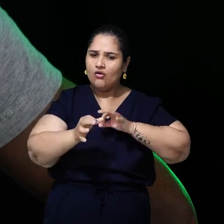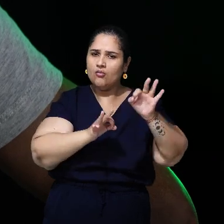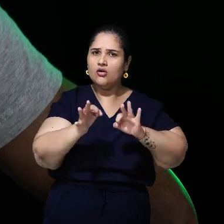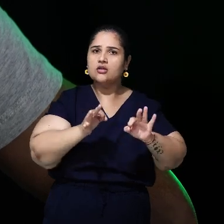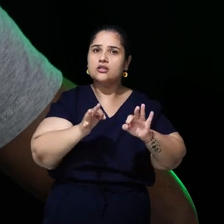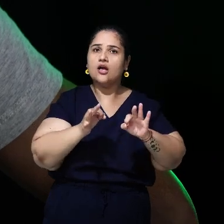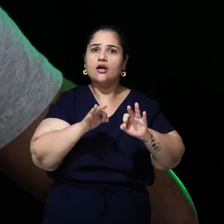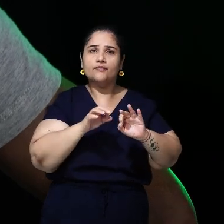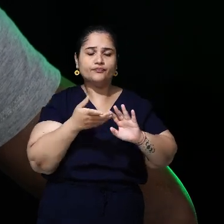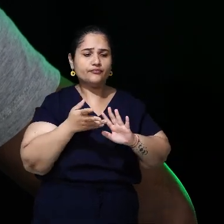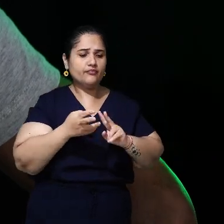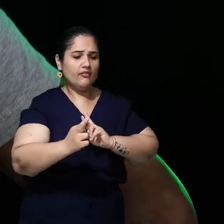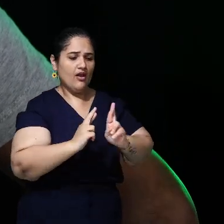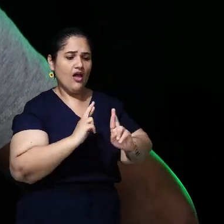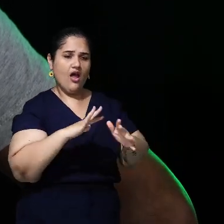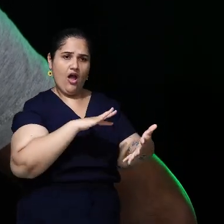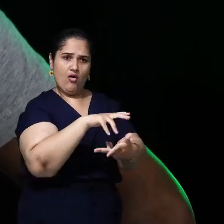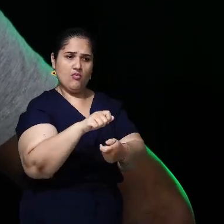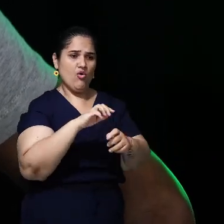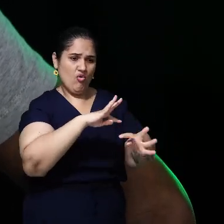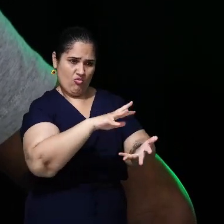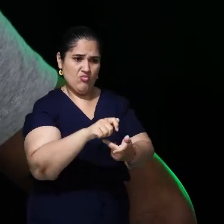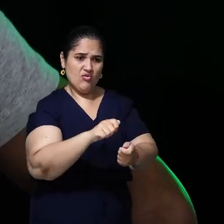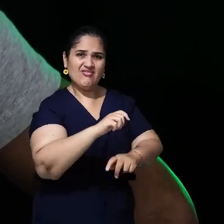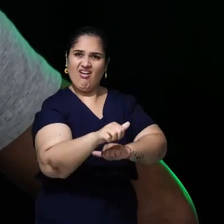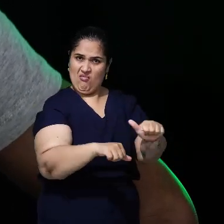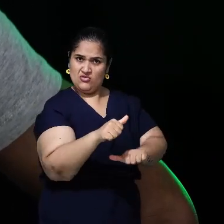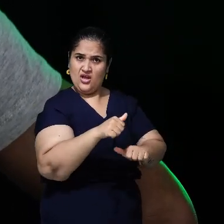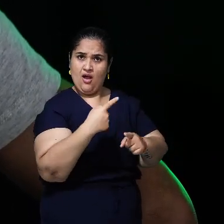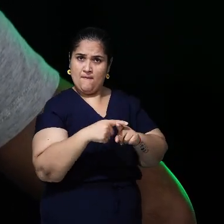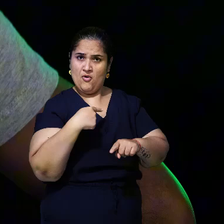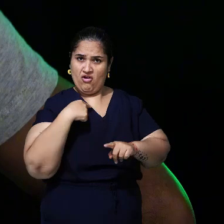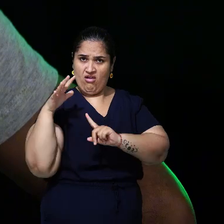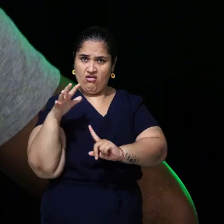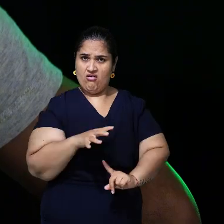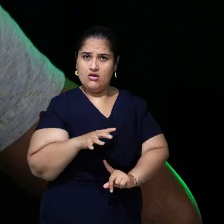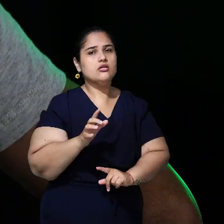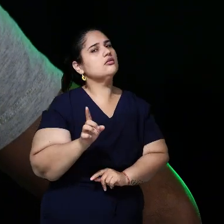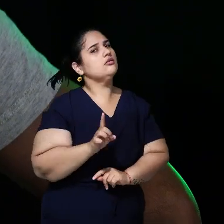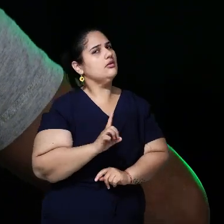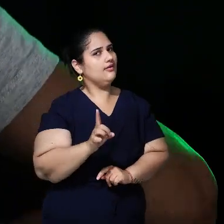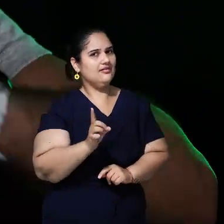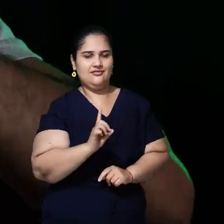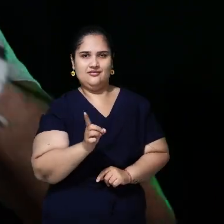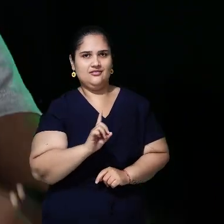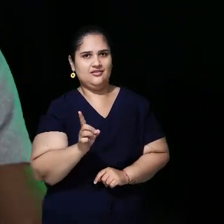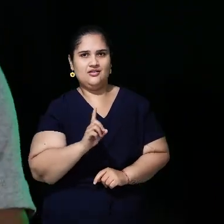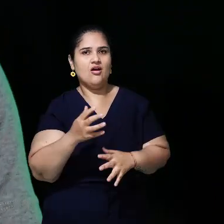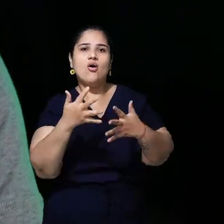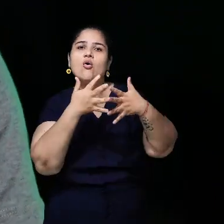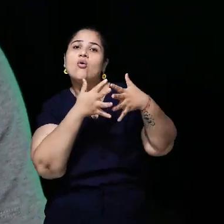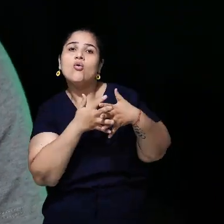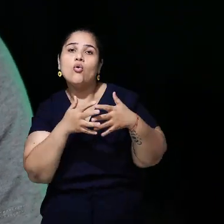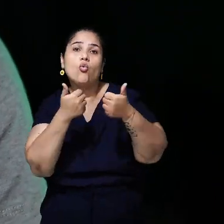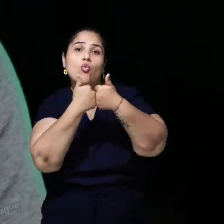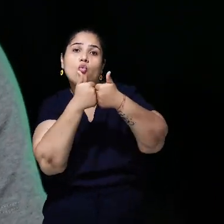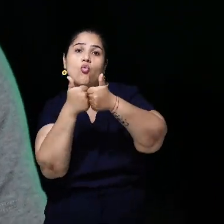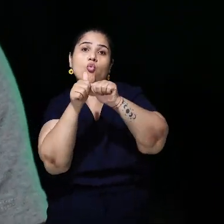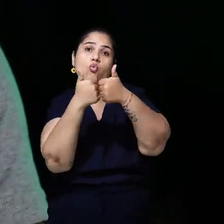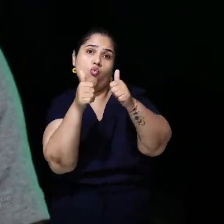que o mundo não vai mudar porque a gente tem depressão. Sabe? O ônibus não vai parar de